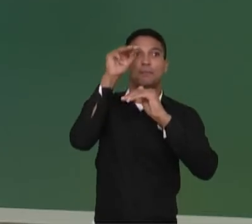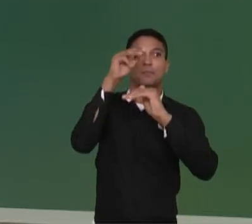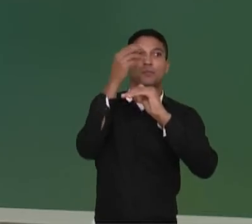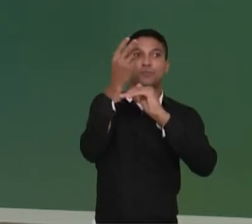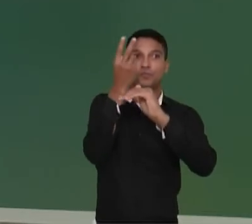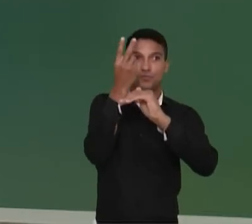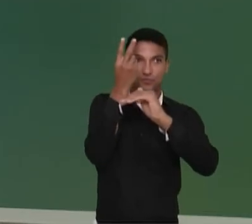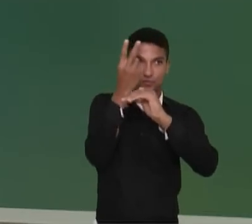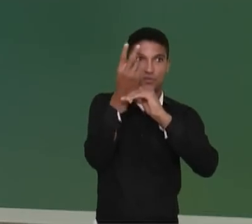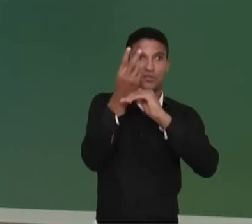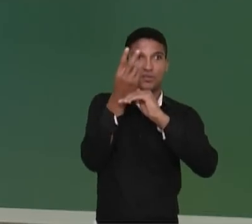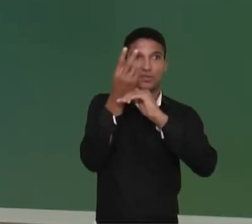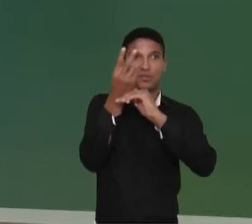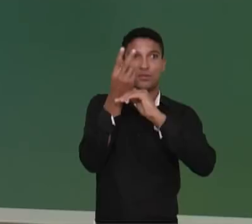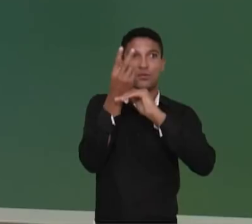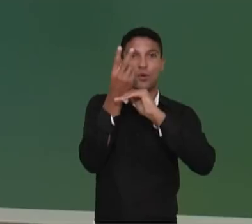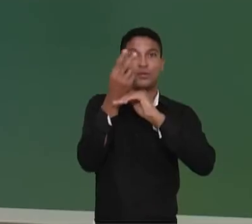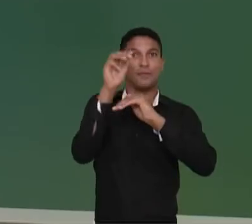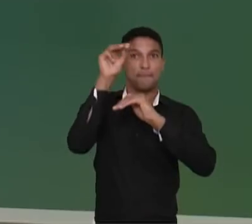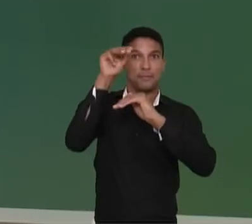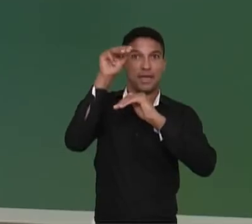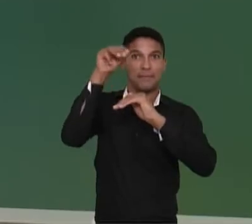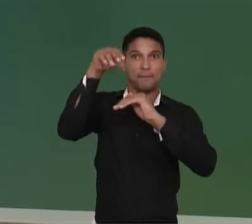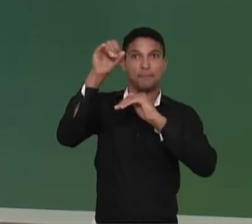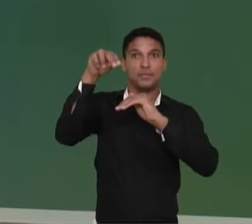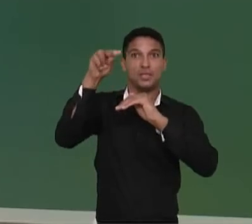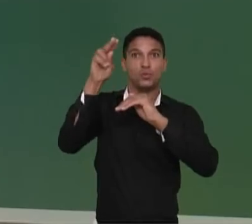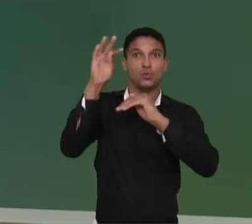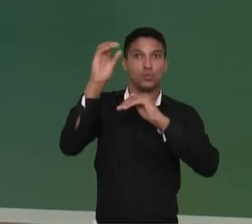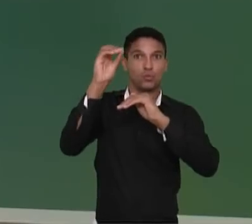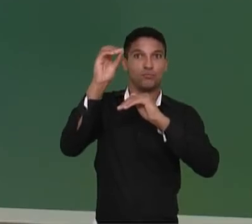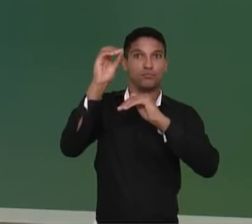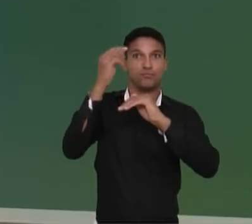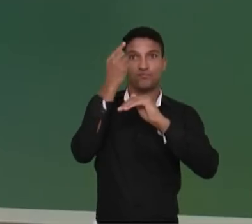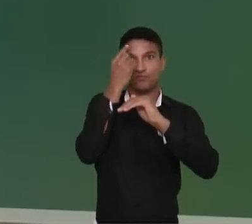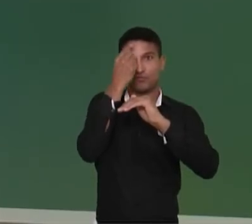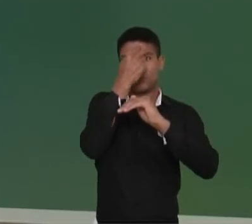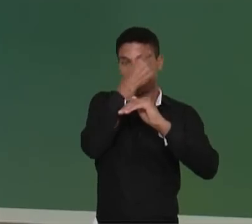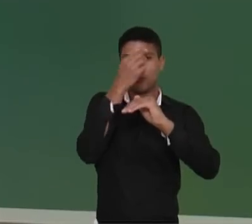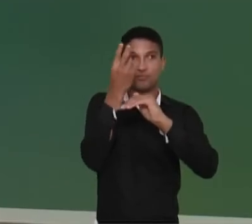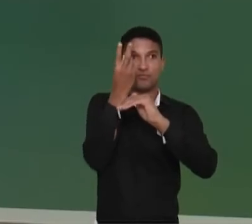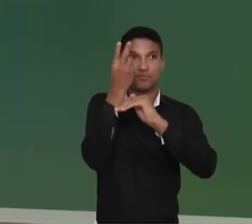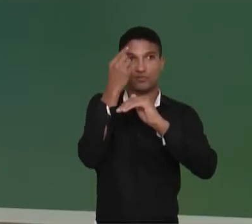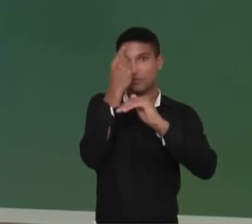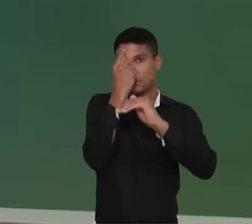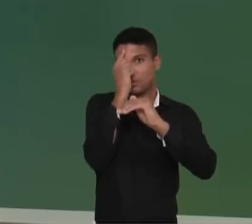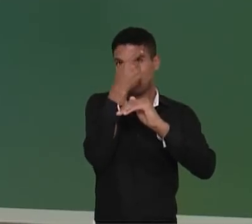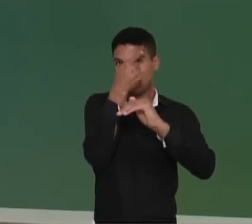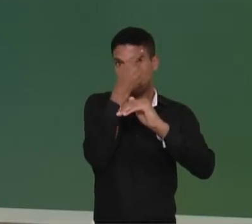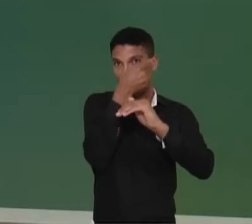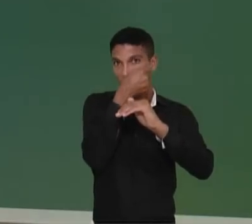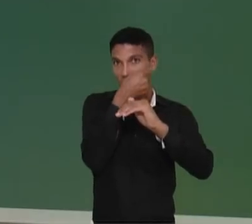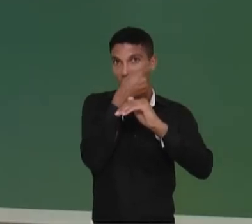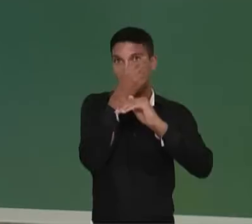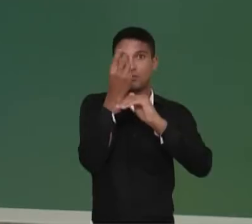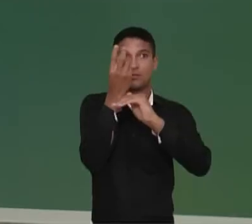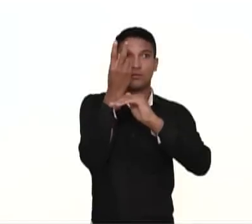dia. Propriedade fundamental da proporção. 2 vezes x, 1 vezes